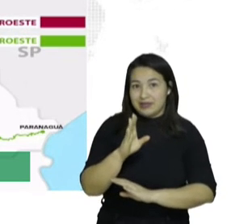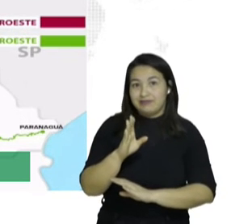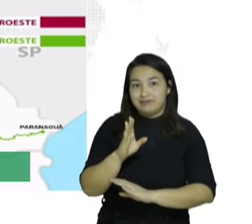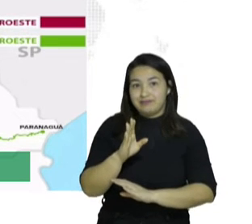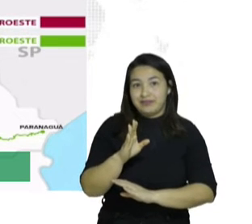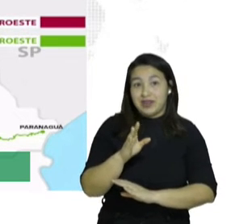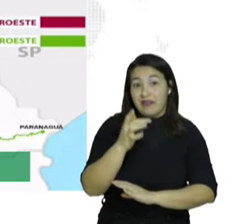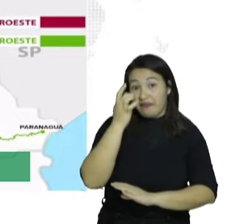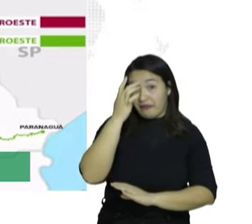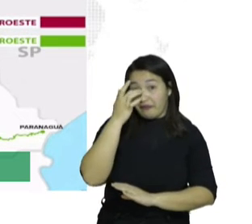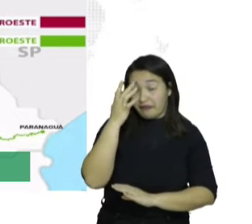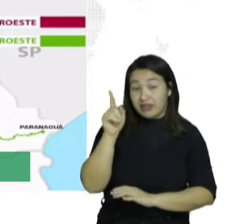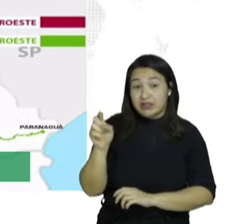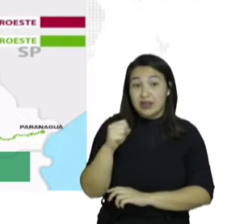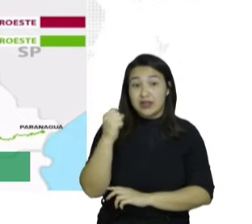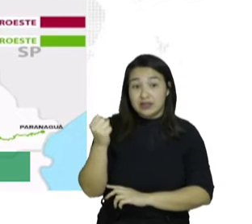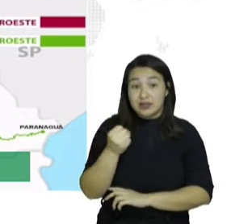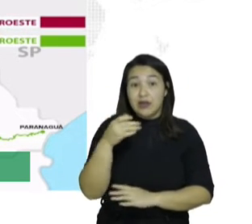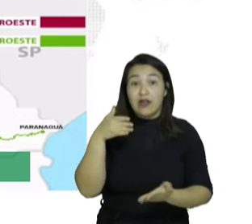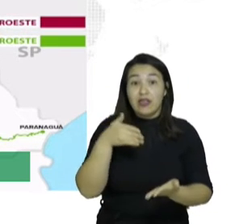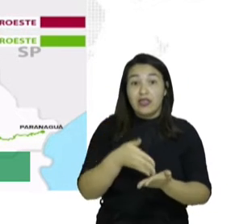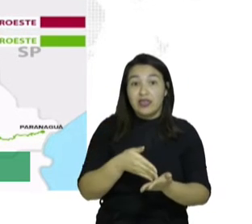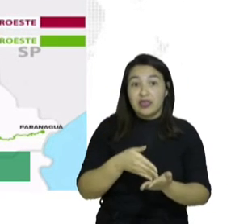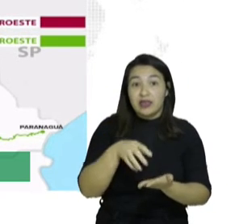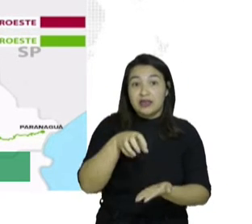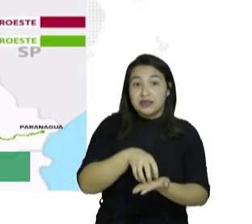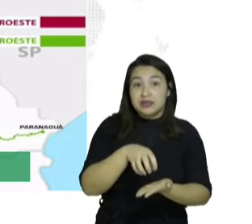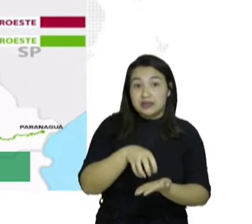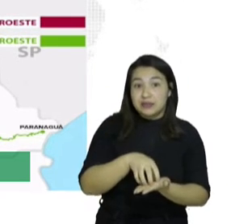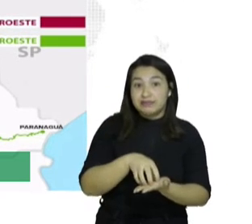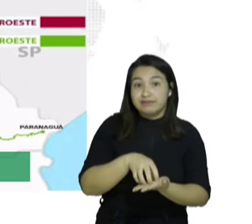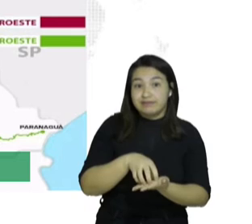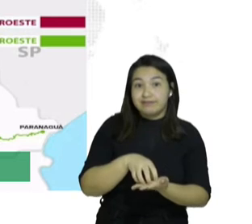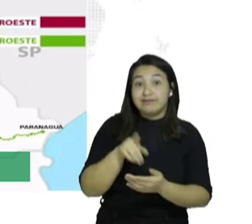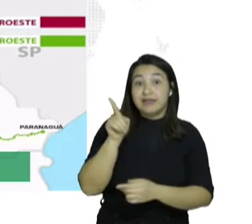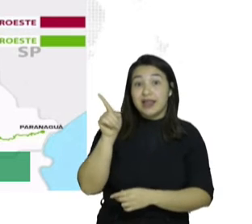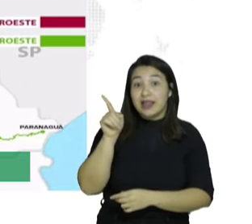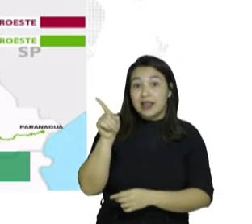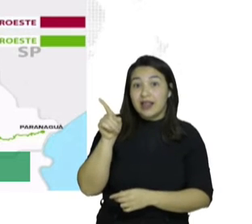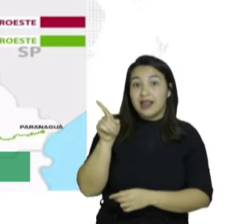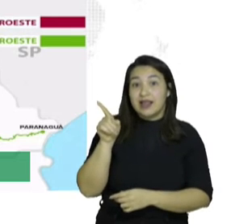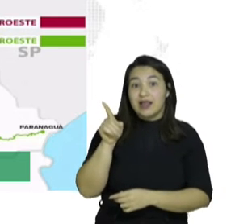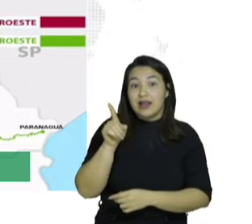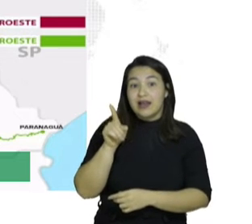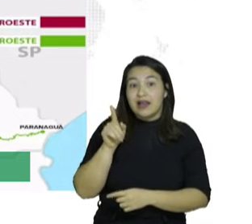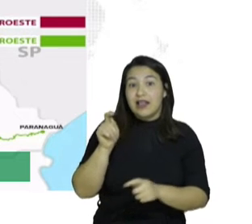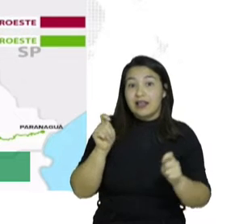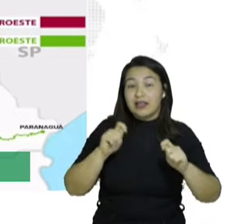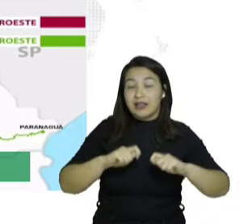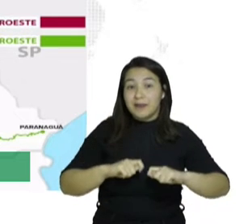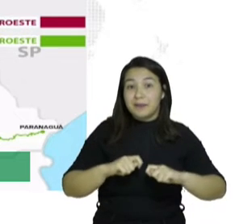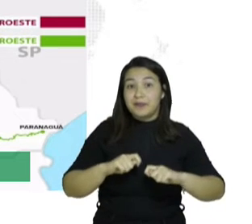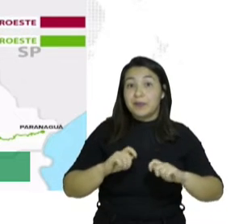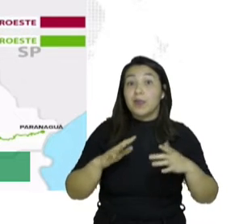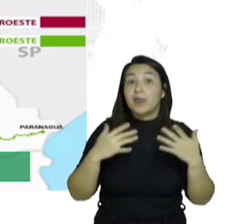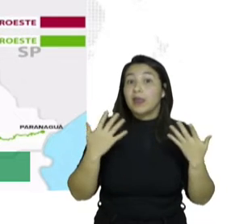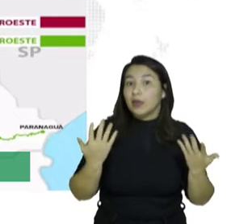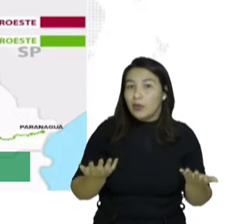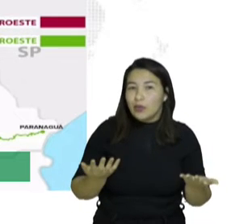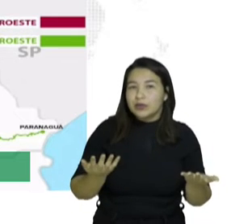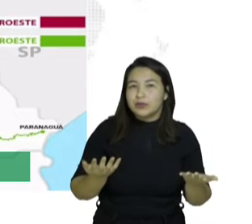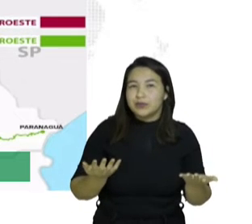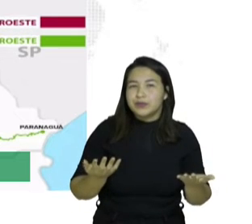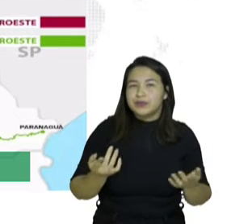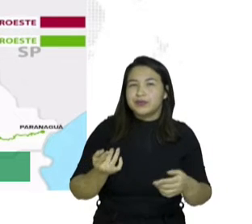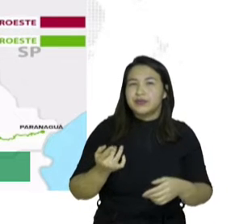pelo Rio Grande do Sul mas também pelo centro-oeste porque esses corredores serão isso é é um futuro incontornável quando é difícil dizer